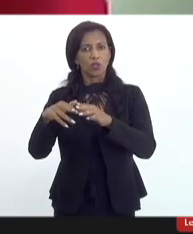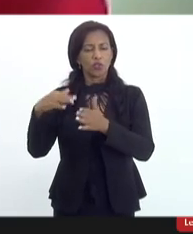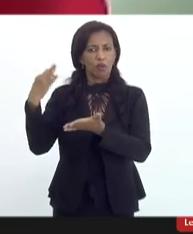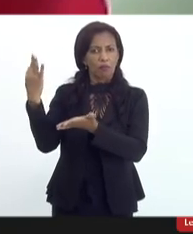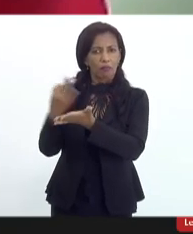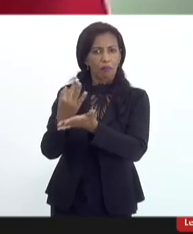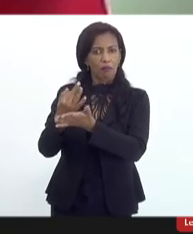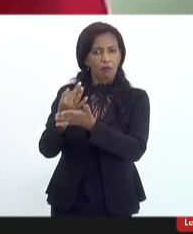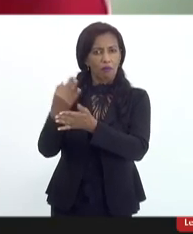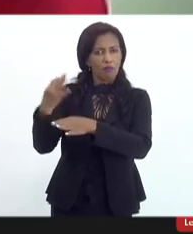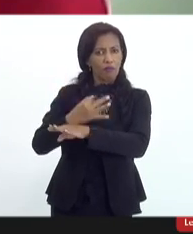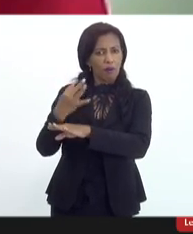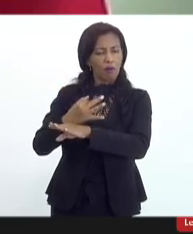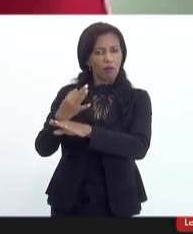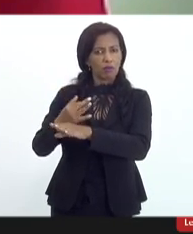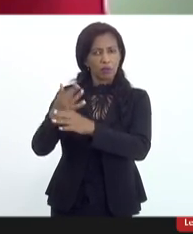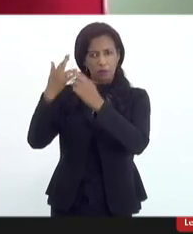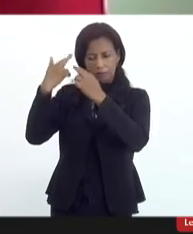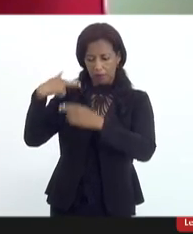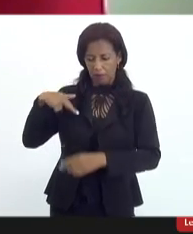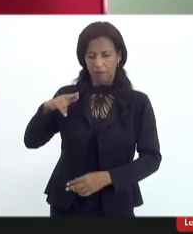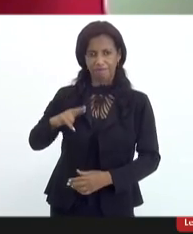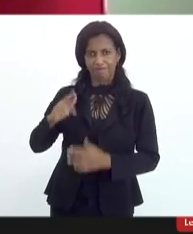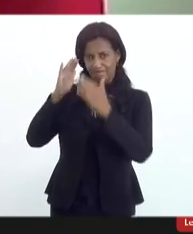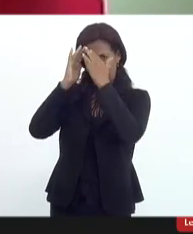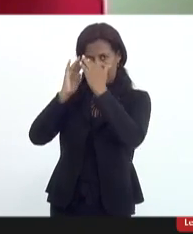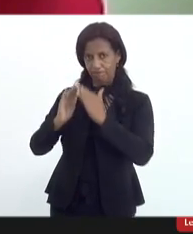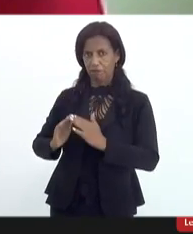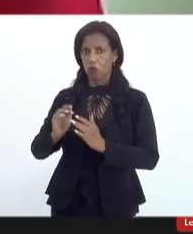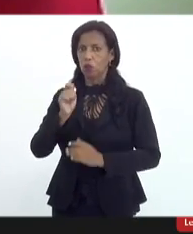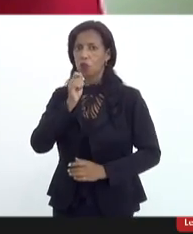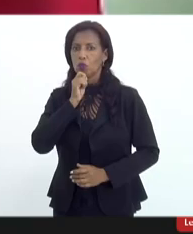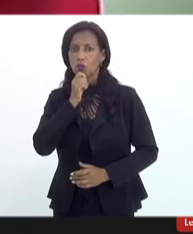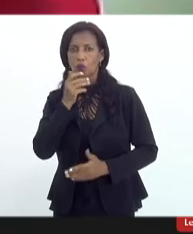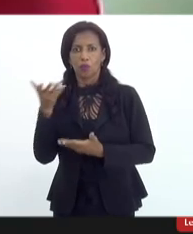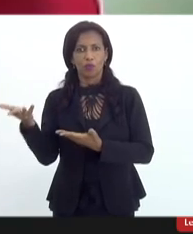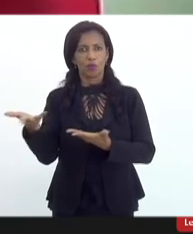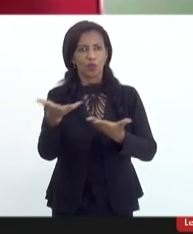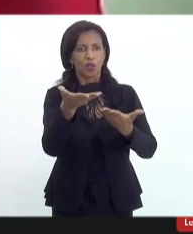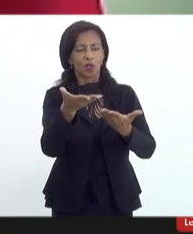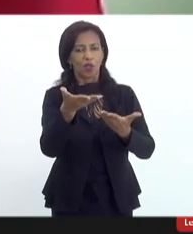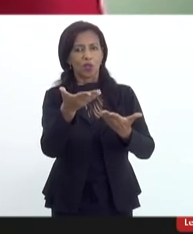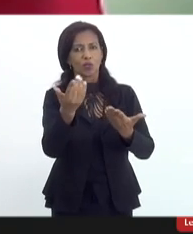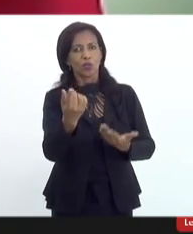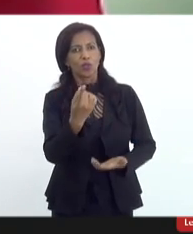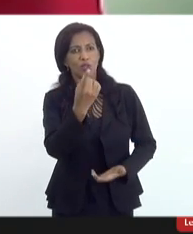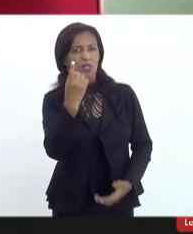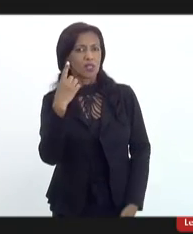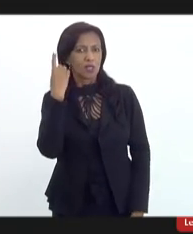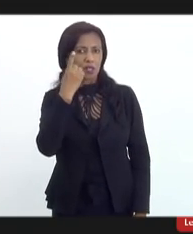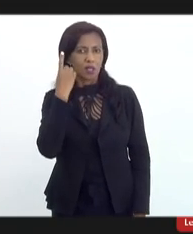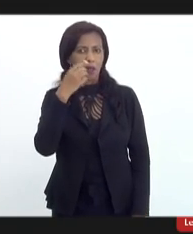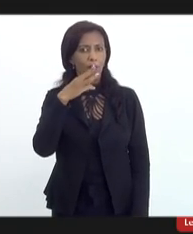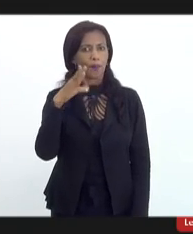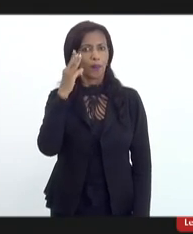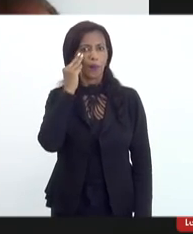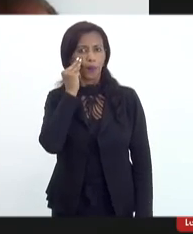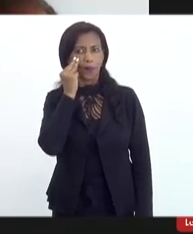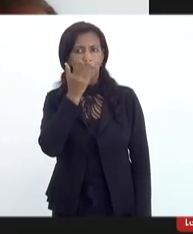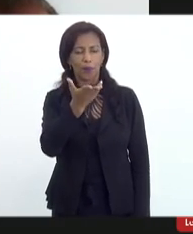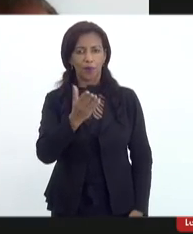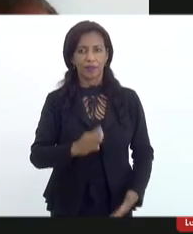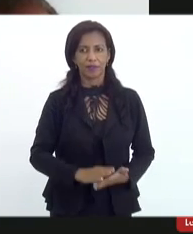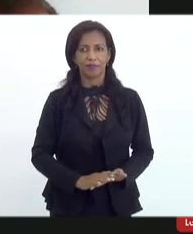intolerância religiosa no Estado do Rio de Janeiro e contando com a presença dos excelentíssimos senhores deputados Mônica